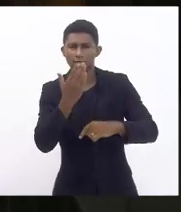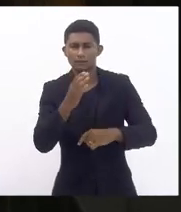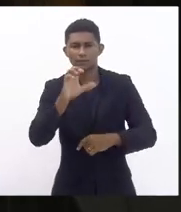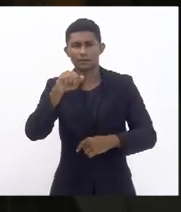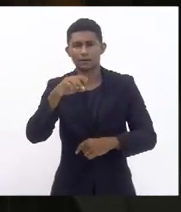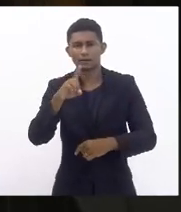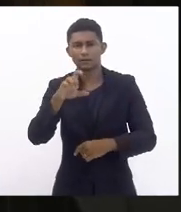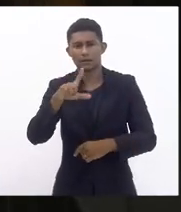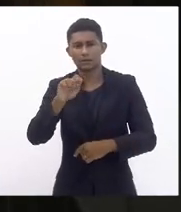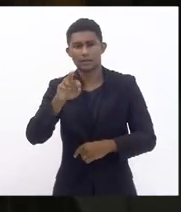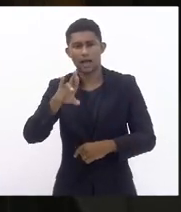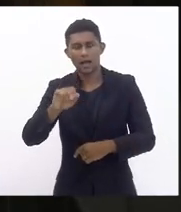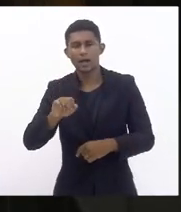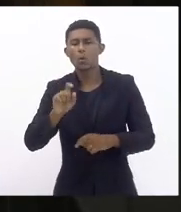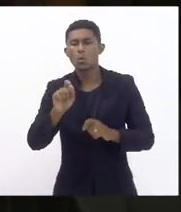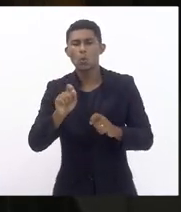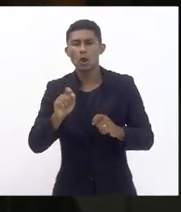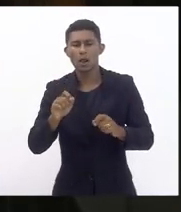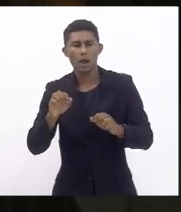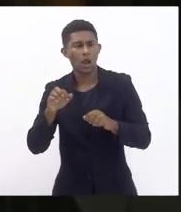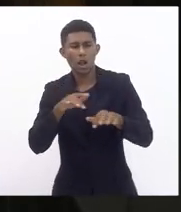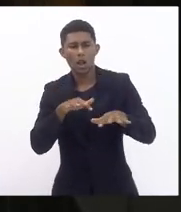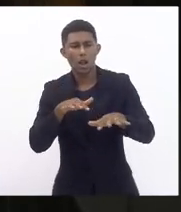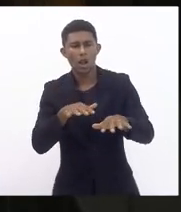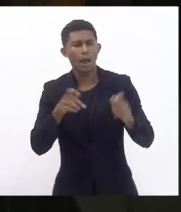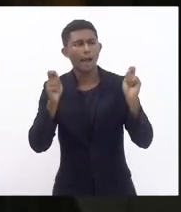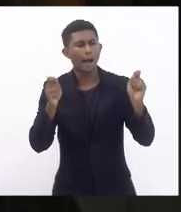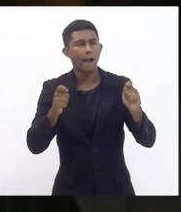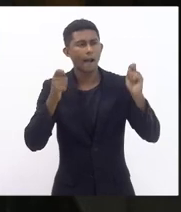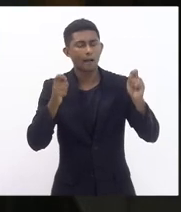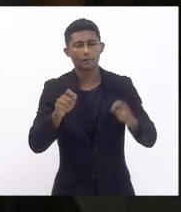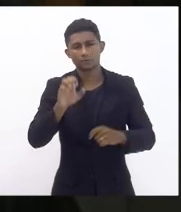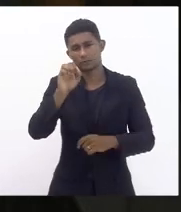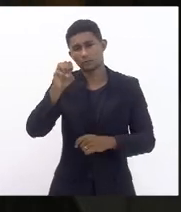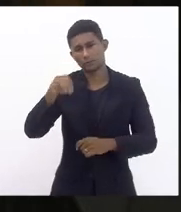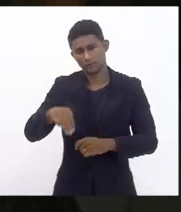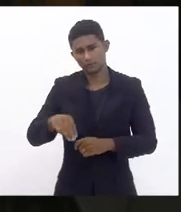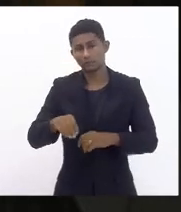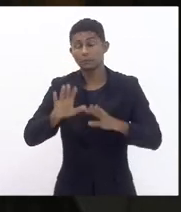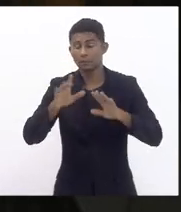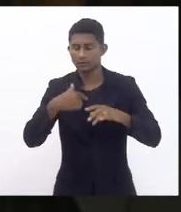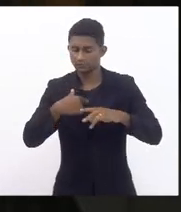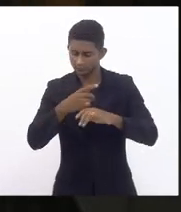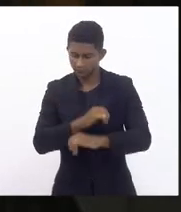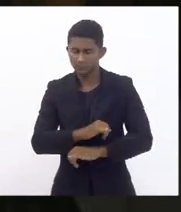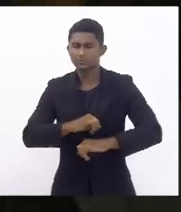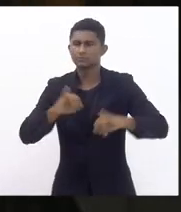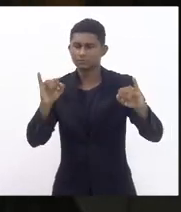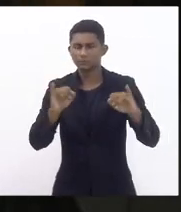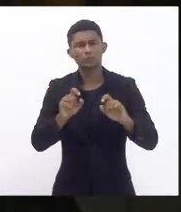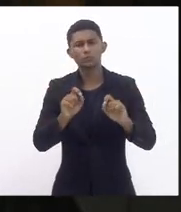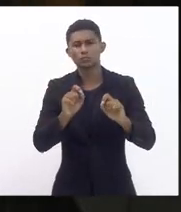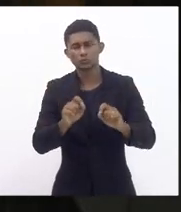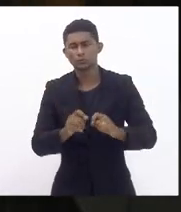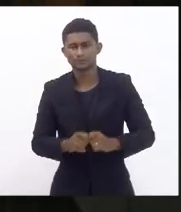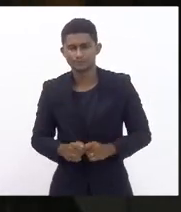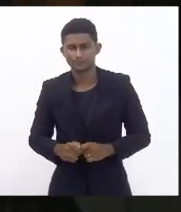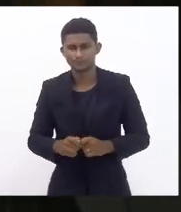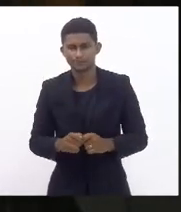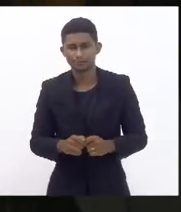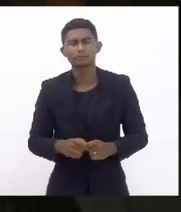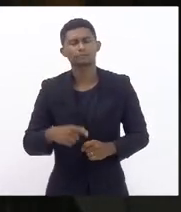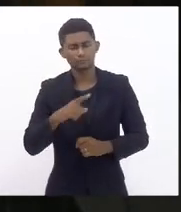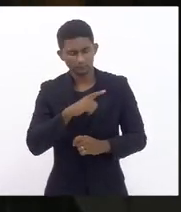manifestação do 8M. Mas eu queria chamar a atenção apenas para os